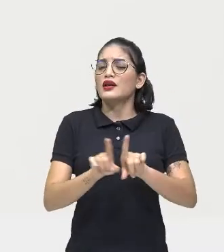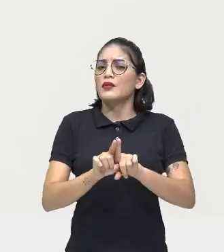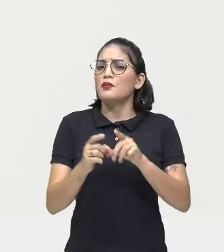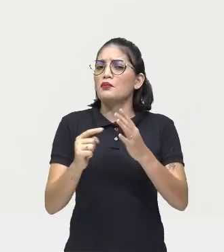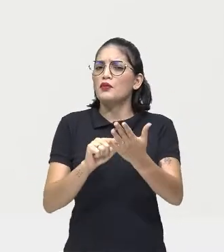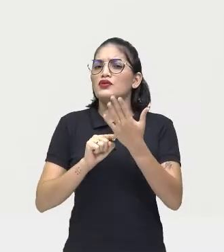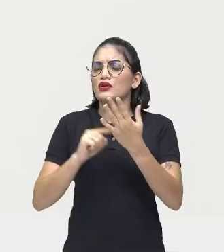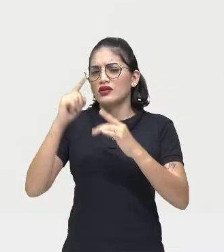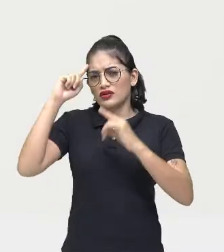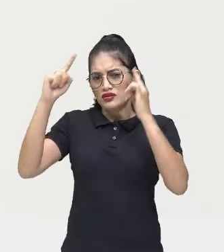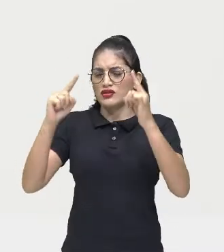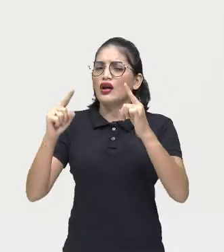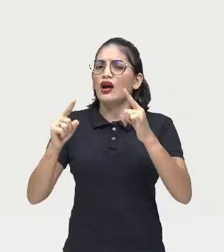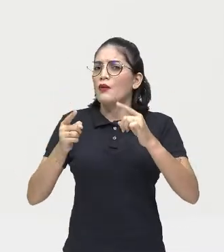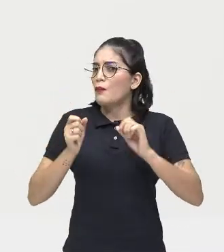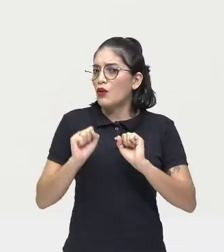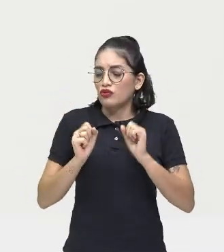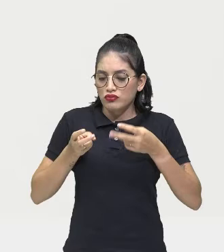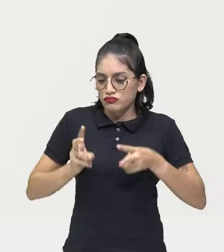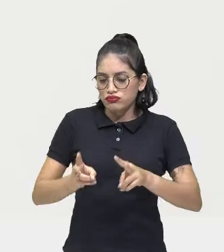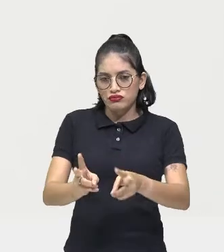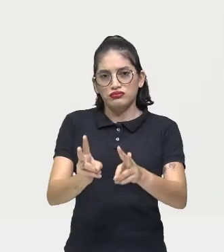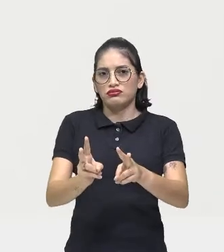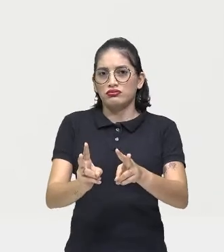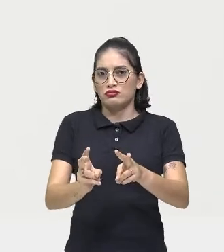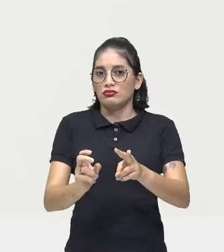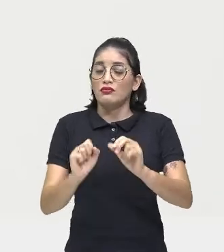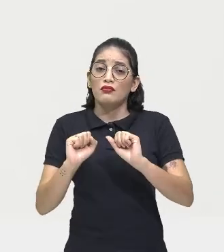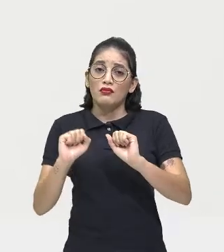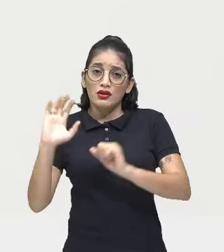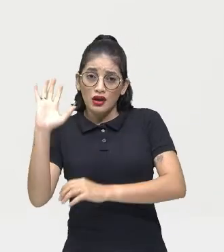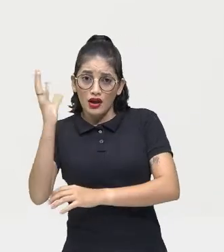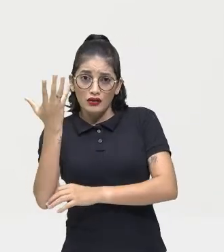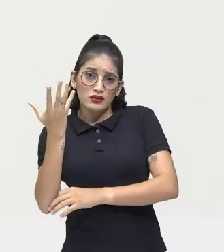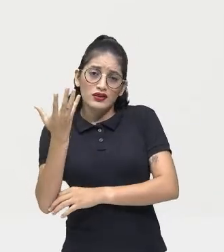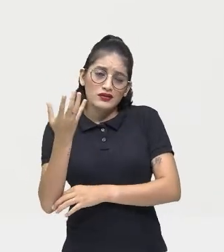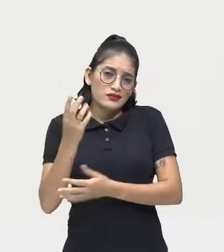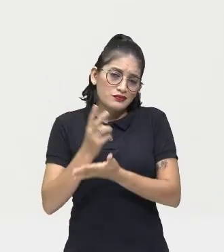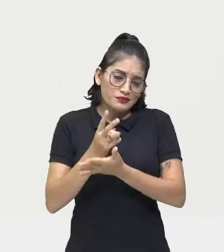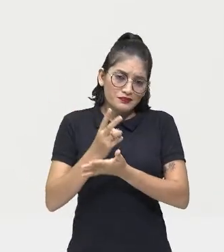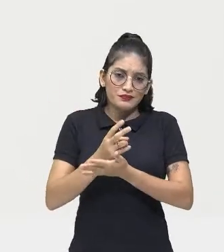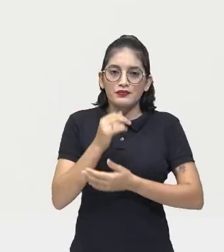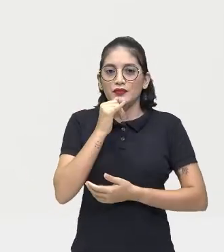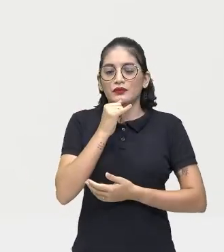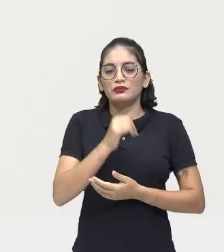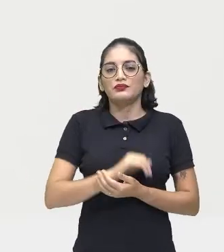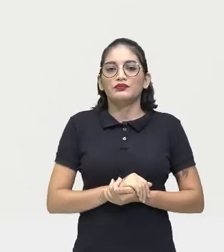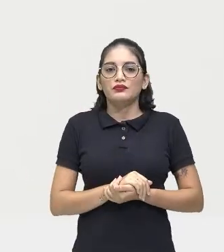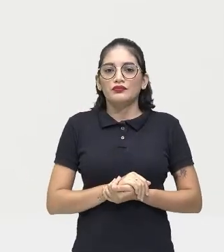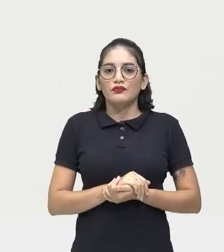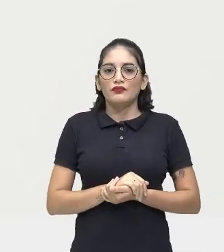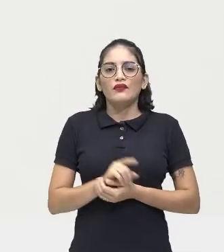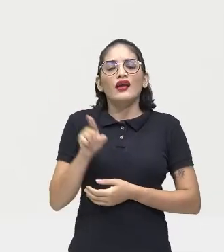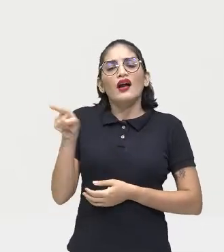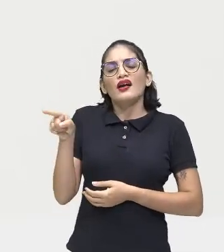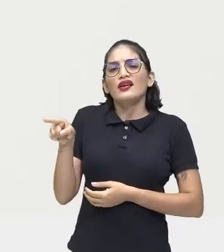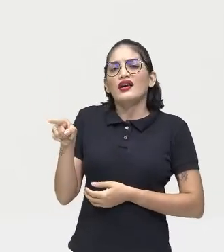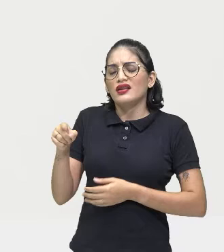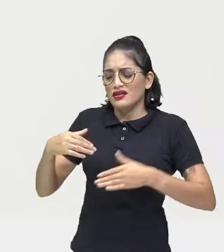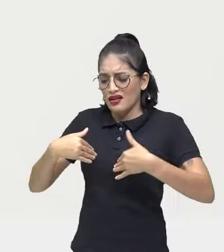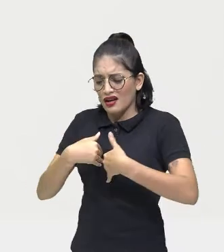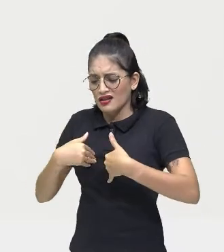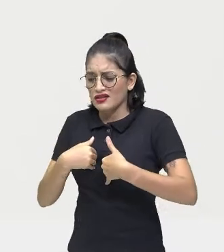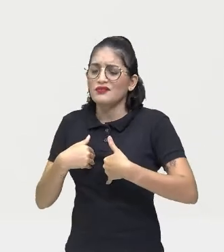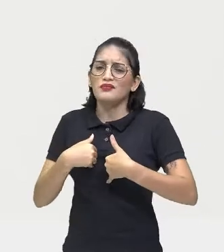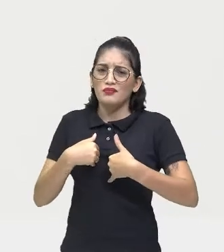ideia de estado contínuo, algo que sempre acontece, que é frequente. Olha o exemplo. Aquele pobre animal